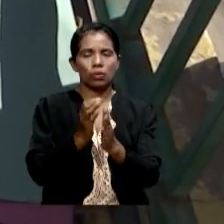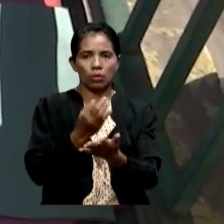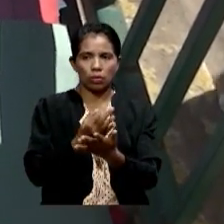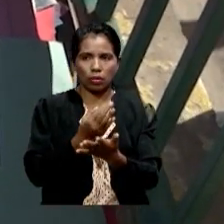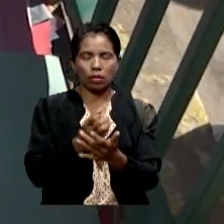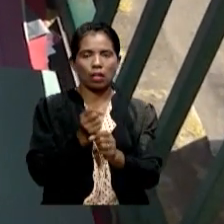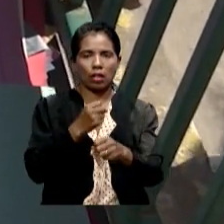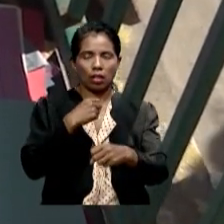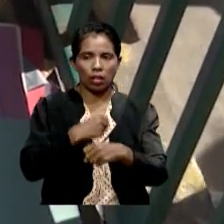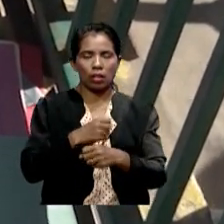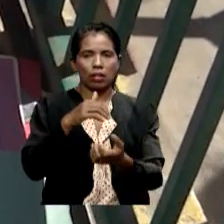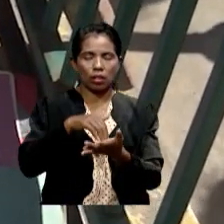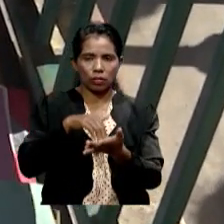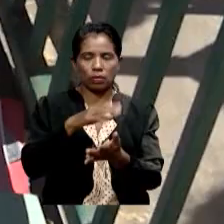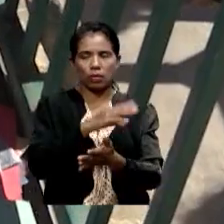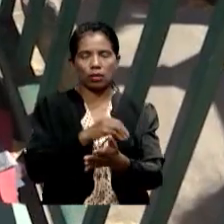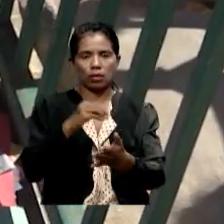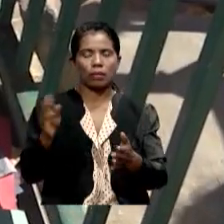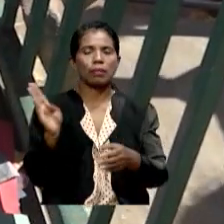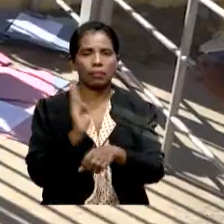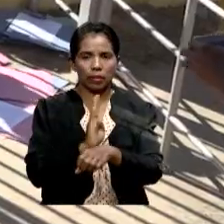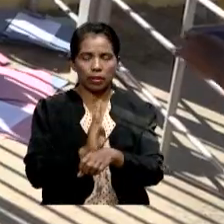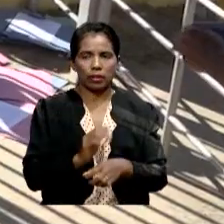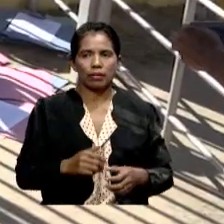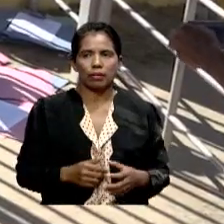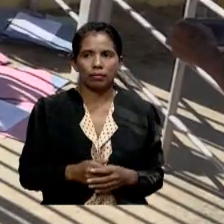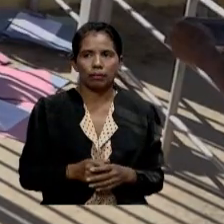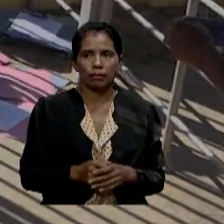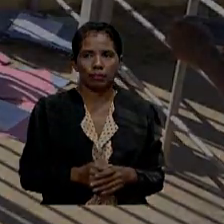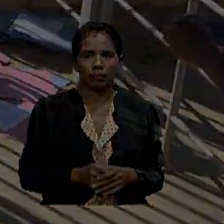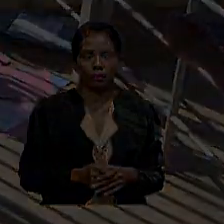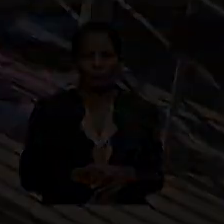halau estudo no mos negosio. Aderitu Simenes, Benguina Simenes, GMN.